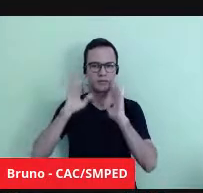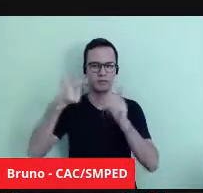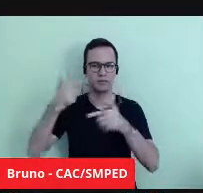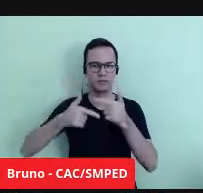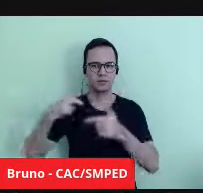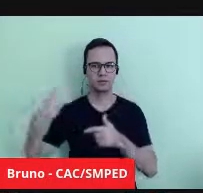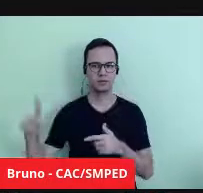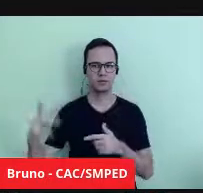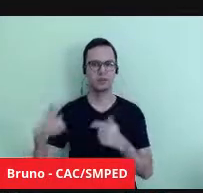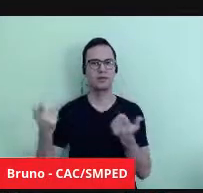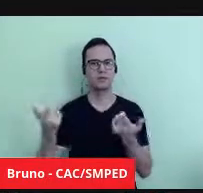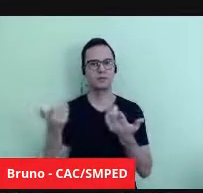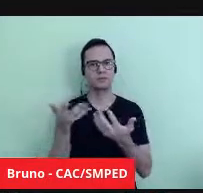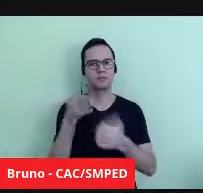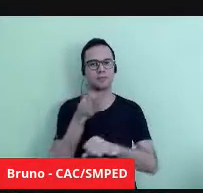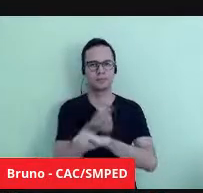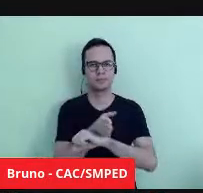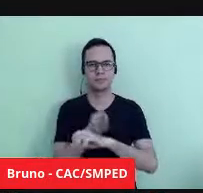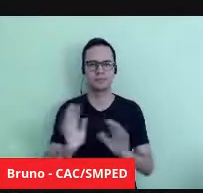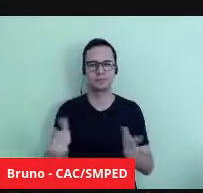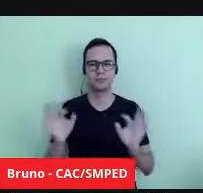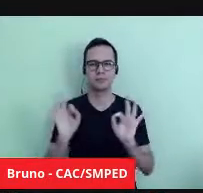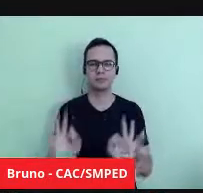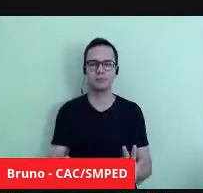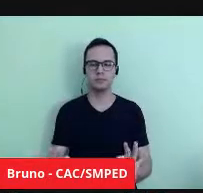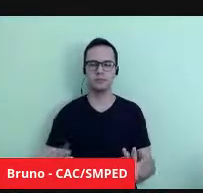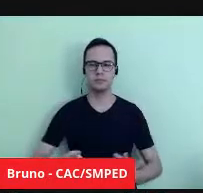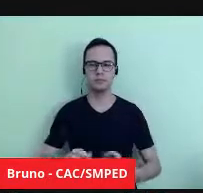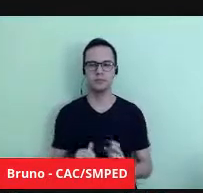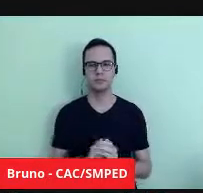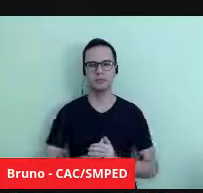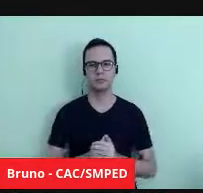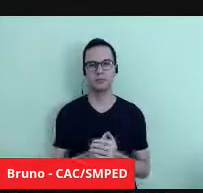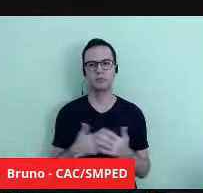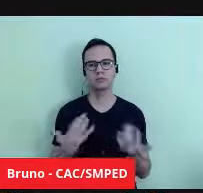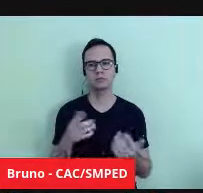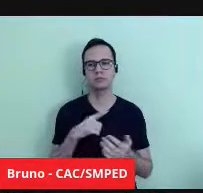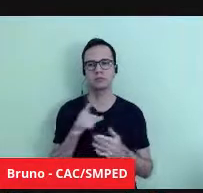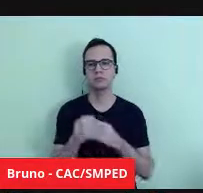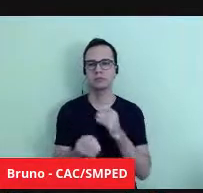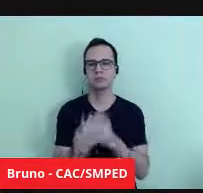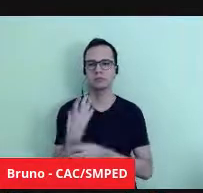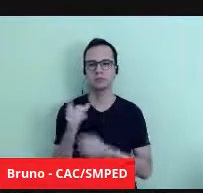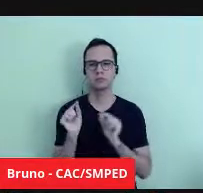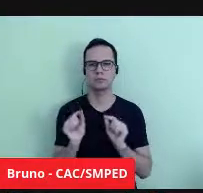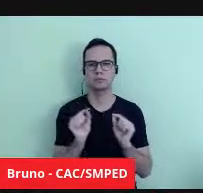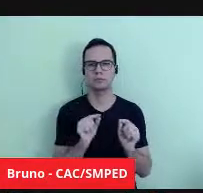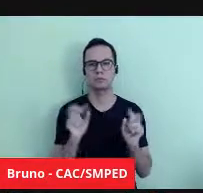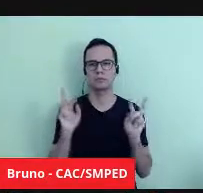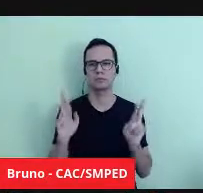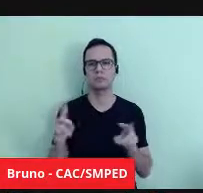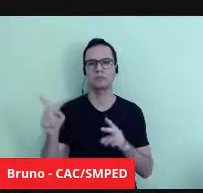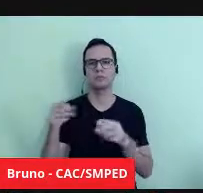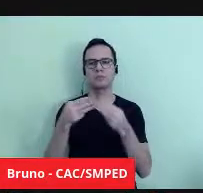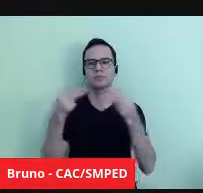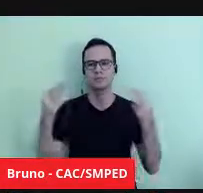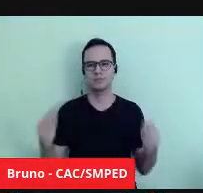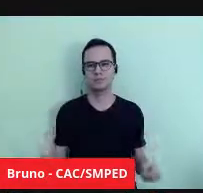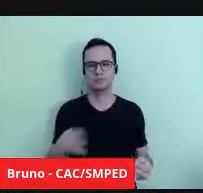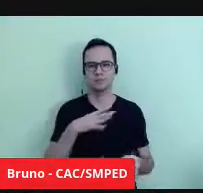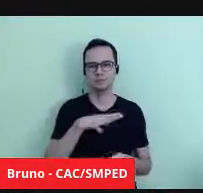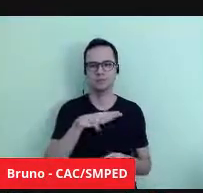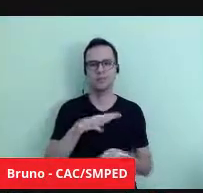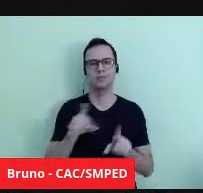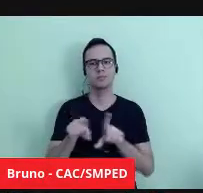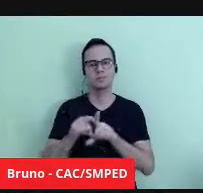trabalhos com acessibilidade, né? E a gente então está criando, do mesmo jeito que o Museu da Língua Portuguesa é um museu